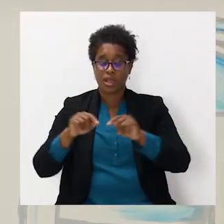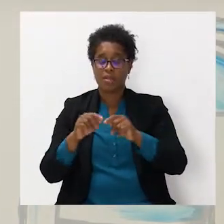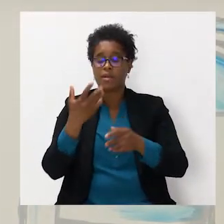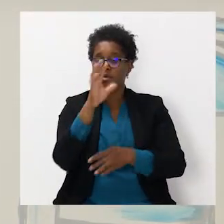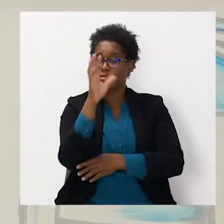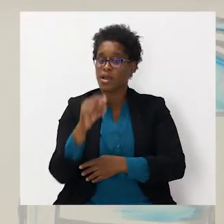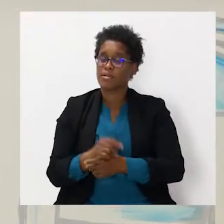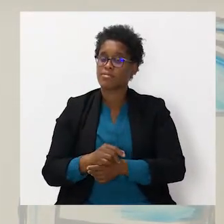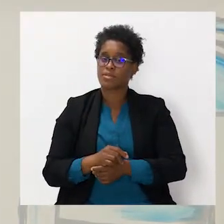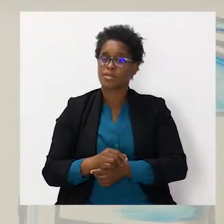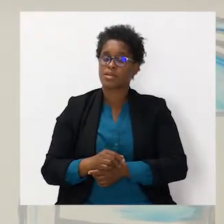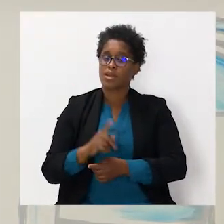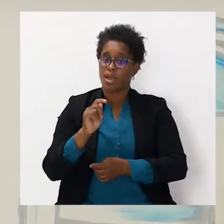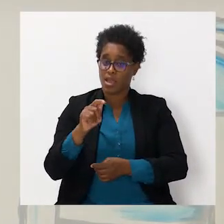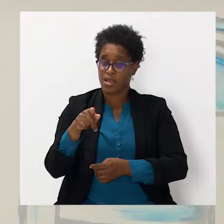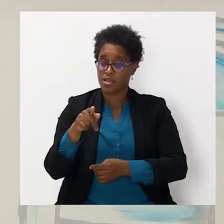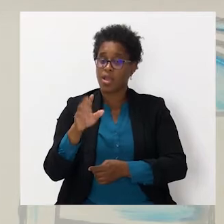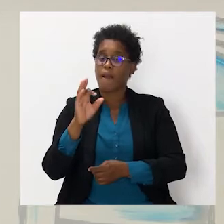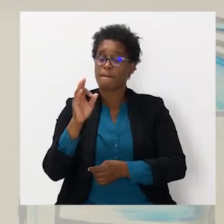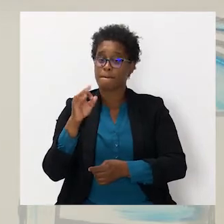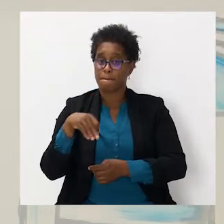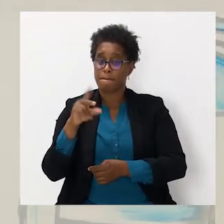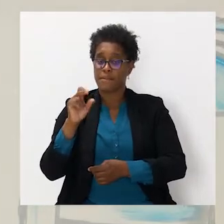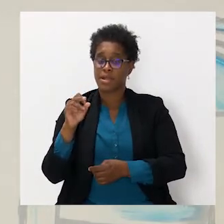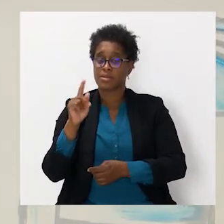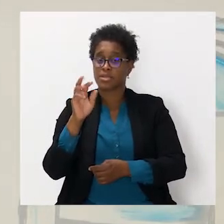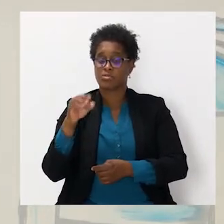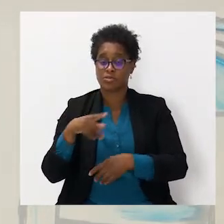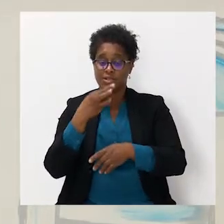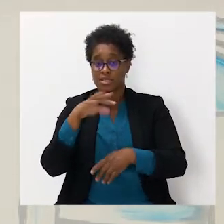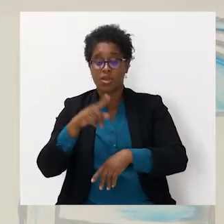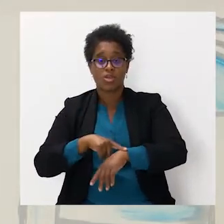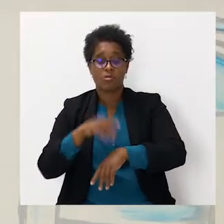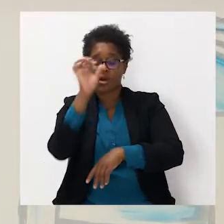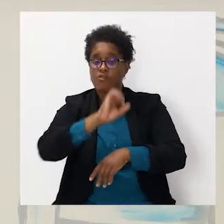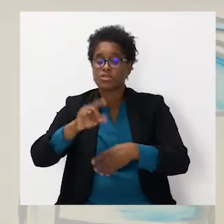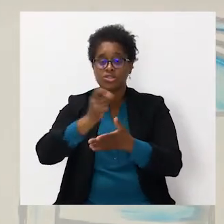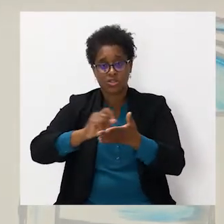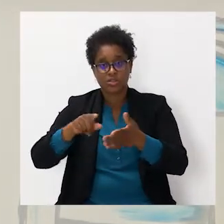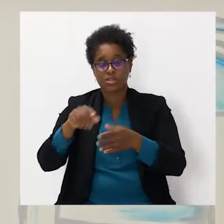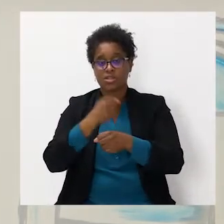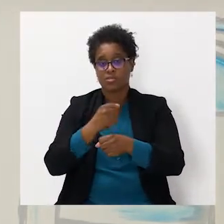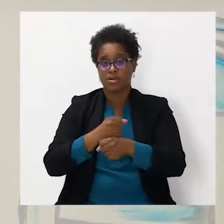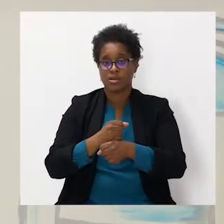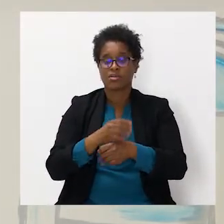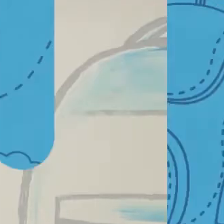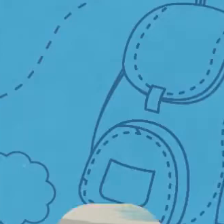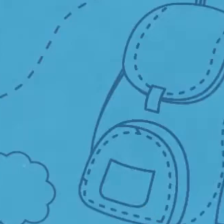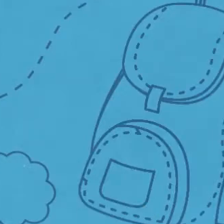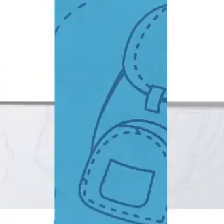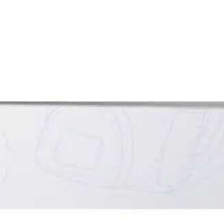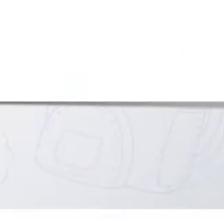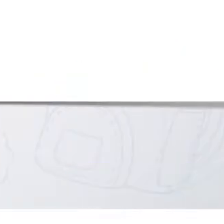são espontâneas. Então, vamos deixar um tempo para vocês completarem este exercício. Façam!